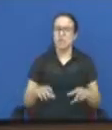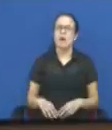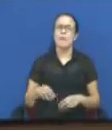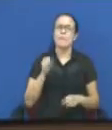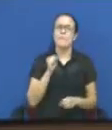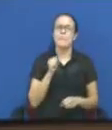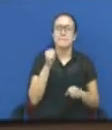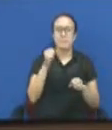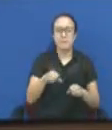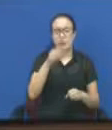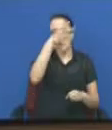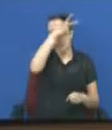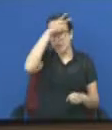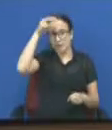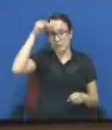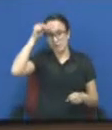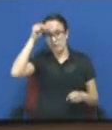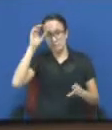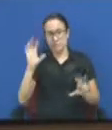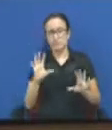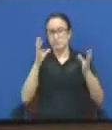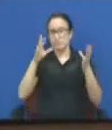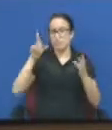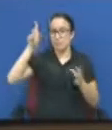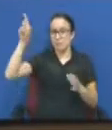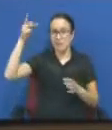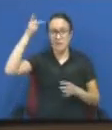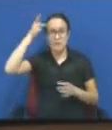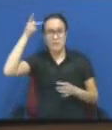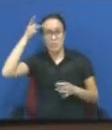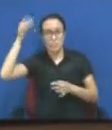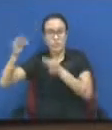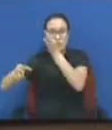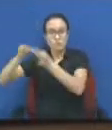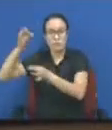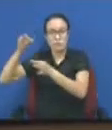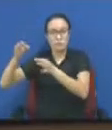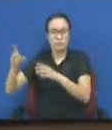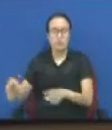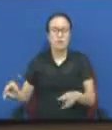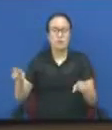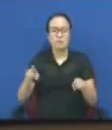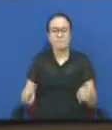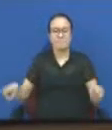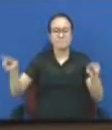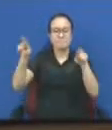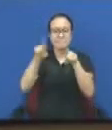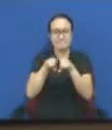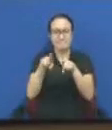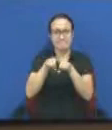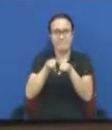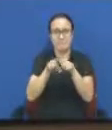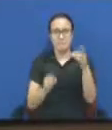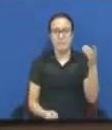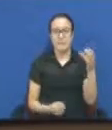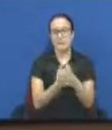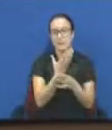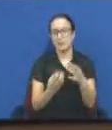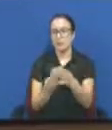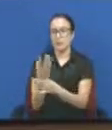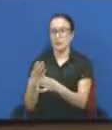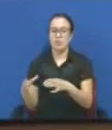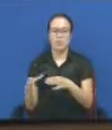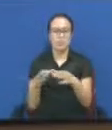Municipal a celebrar com o Tribunal de Justiça do Estado de São Paulo convênio objetivando a instalação e